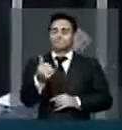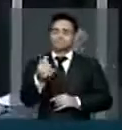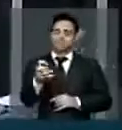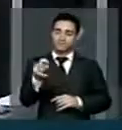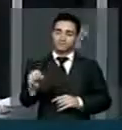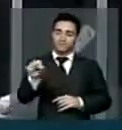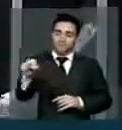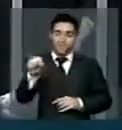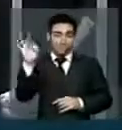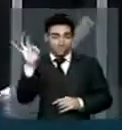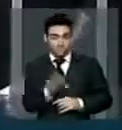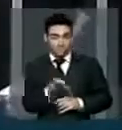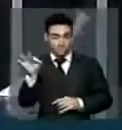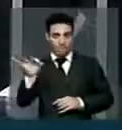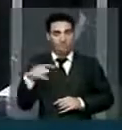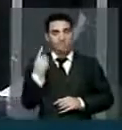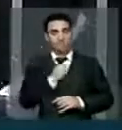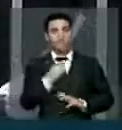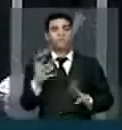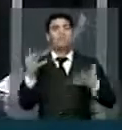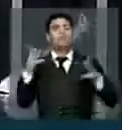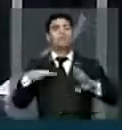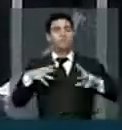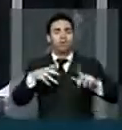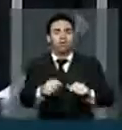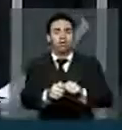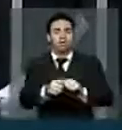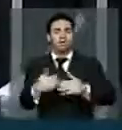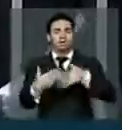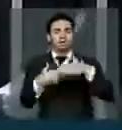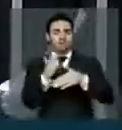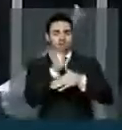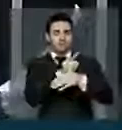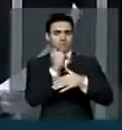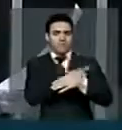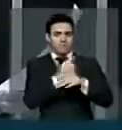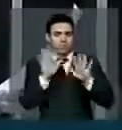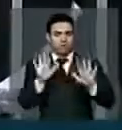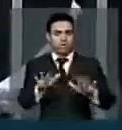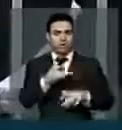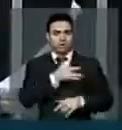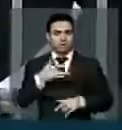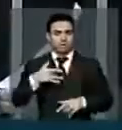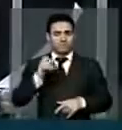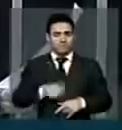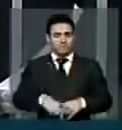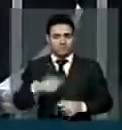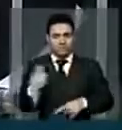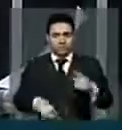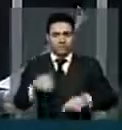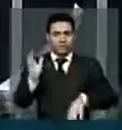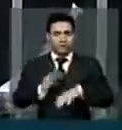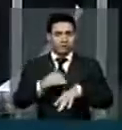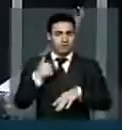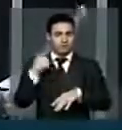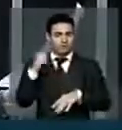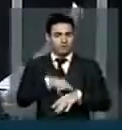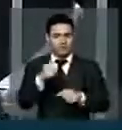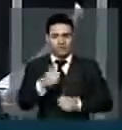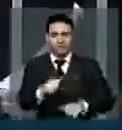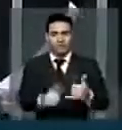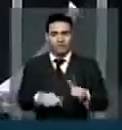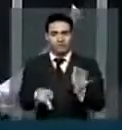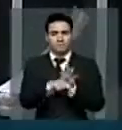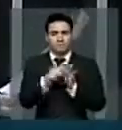75,8%. Devemos comemorar todo e qualquer avanço. Contudo, a saúde é a política mais mal avaliada pelos